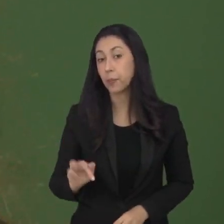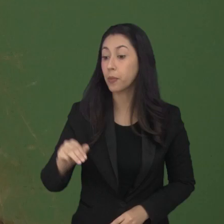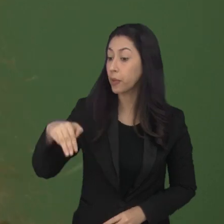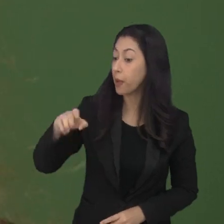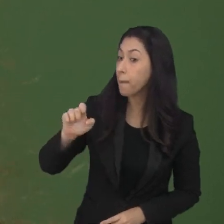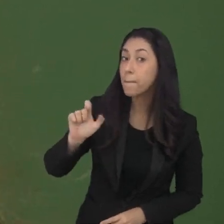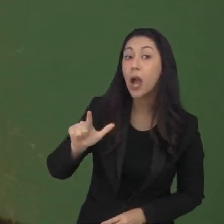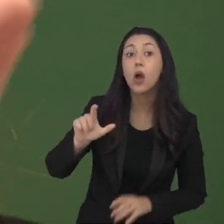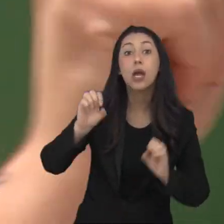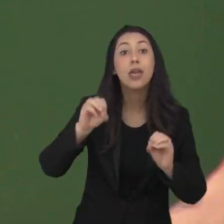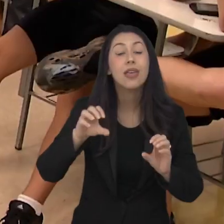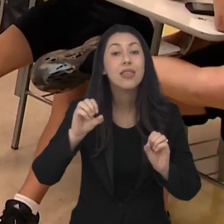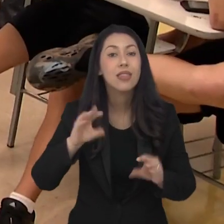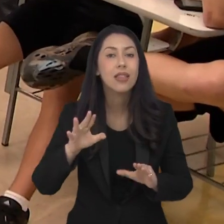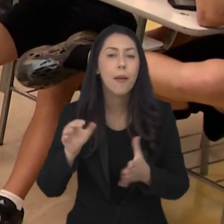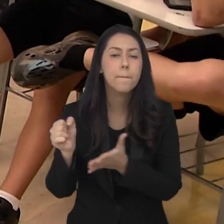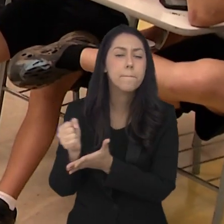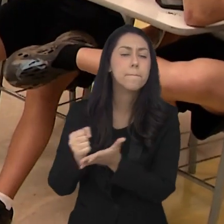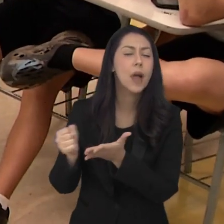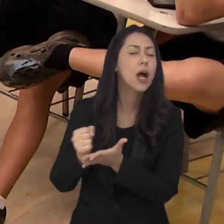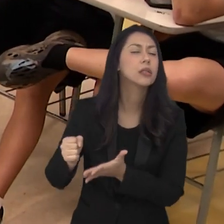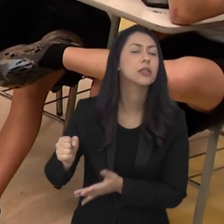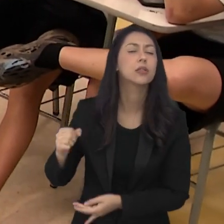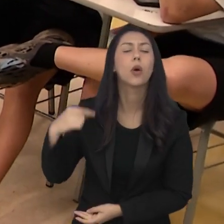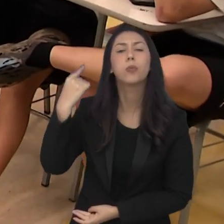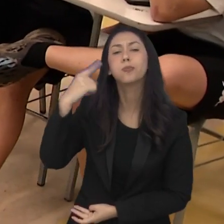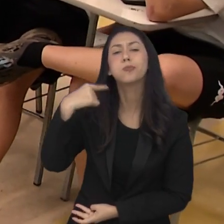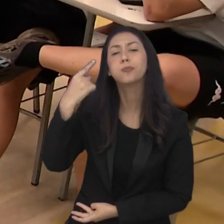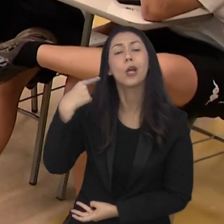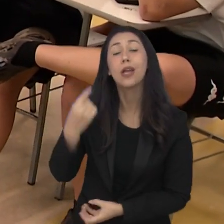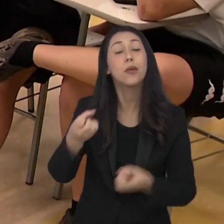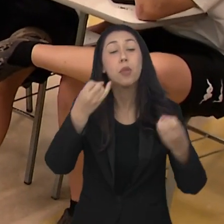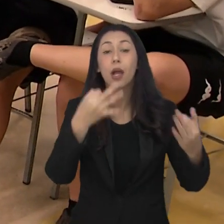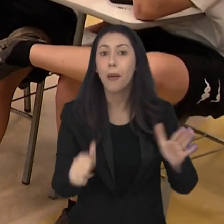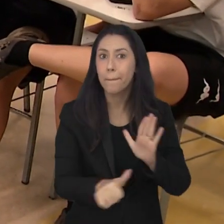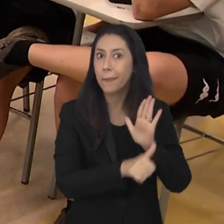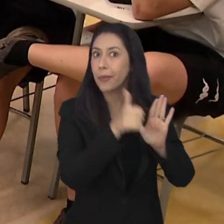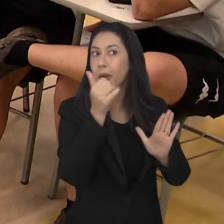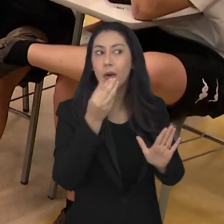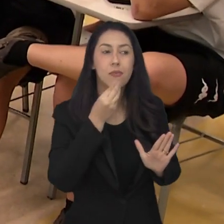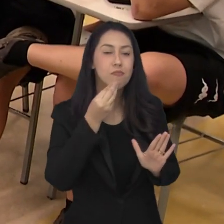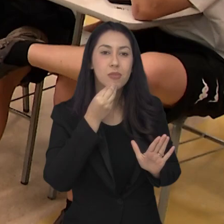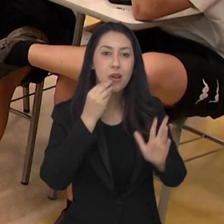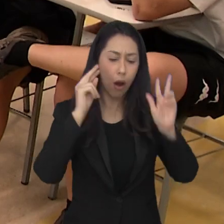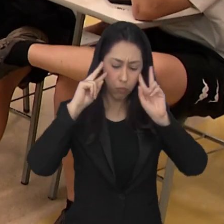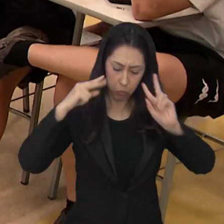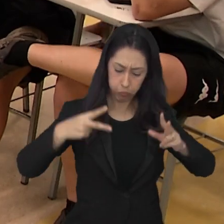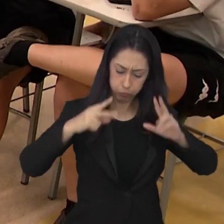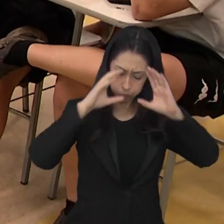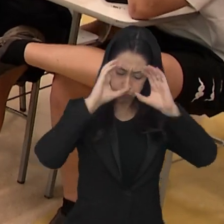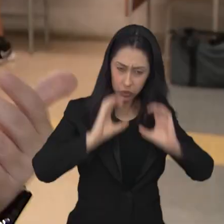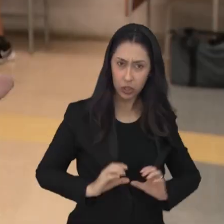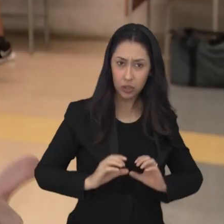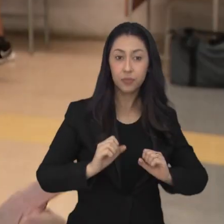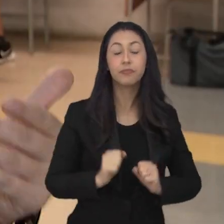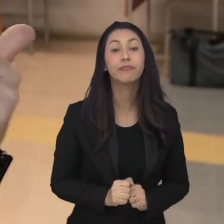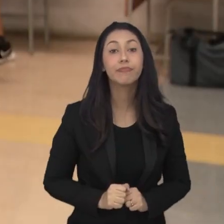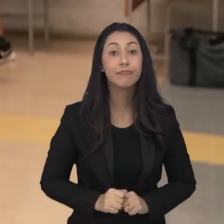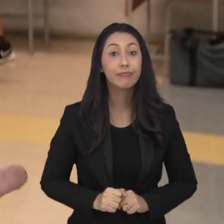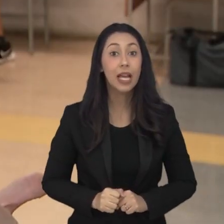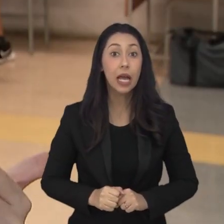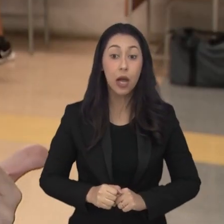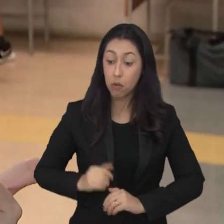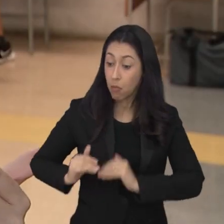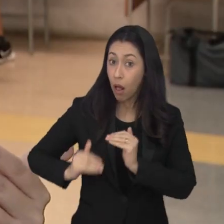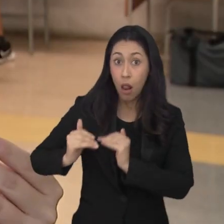jovens e conta que muitas vezes essa é a primeira oportunidade que eles têm de se enxergar como cidadãos. Cada vez mais